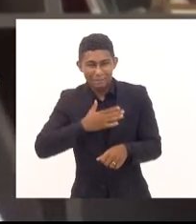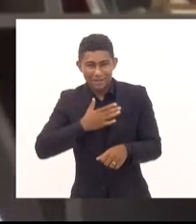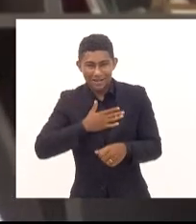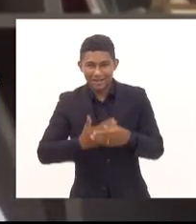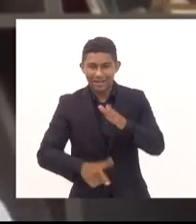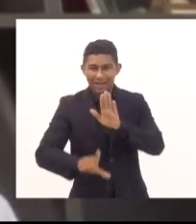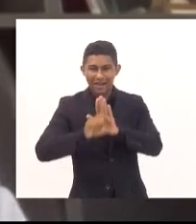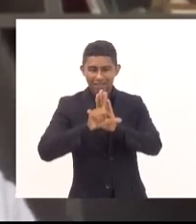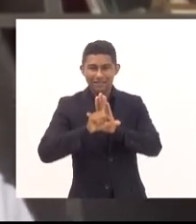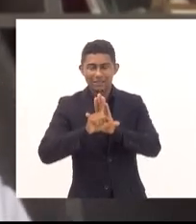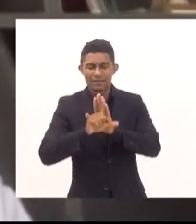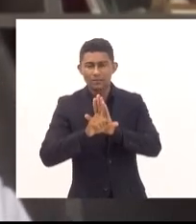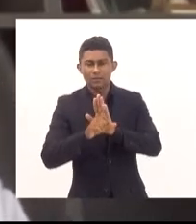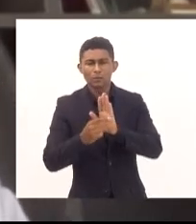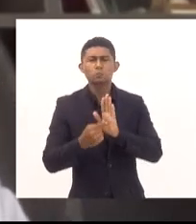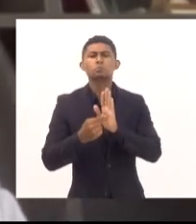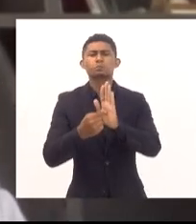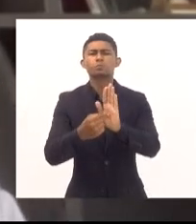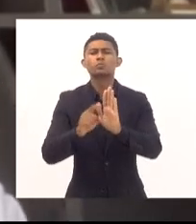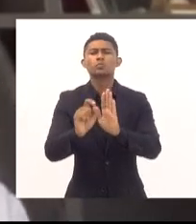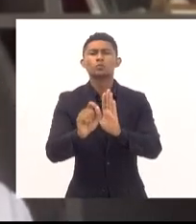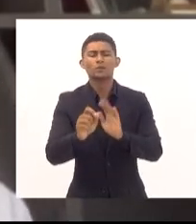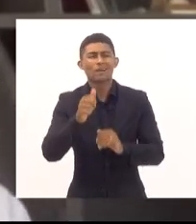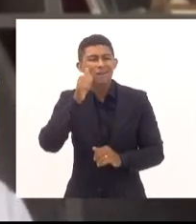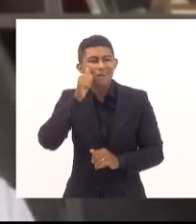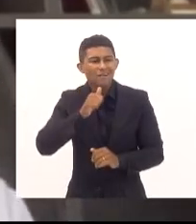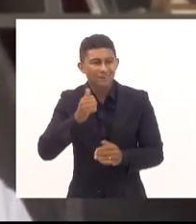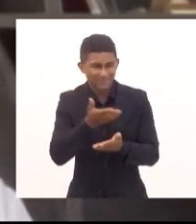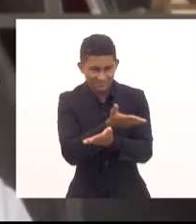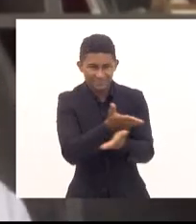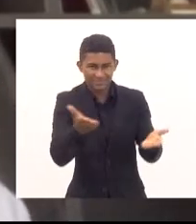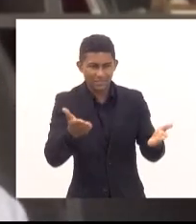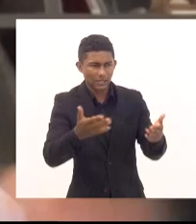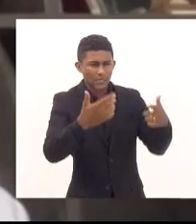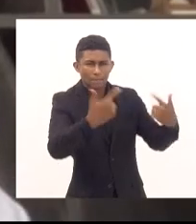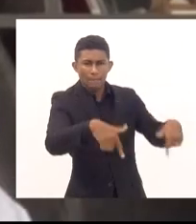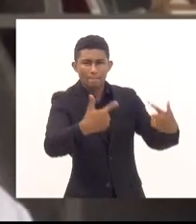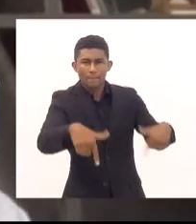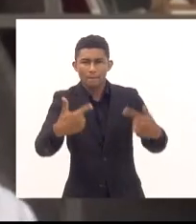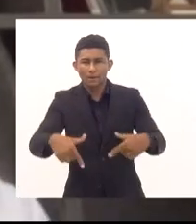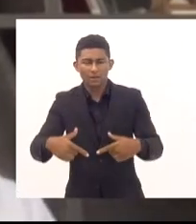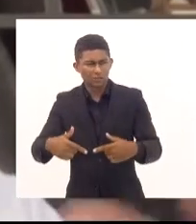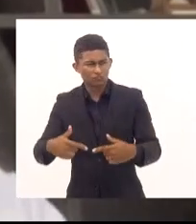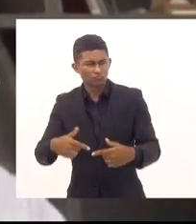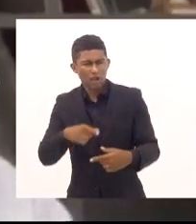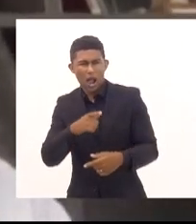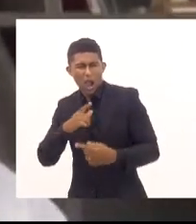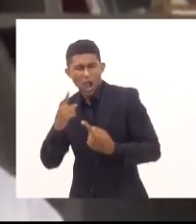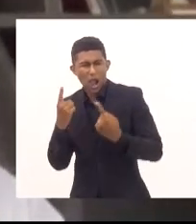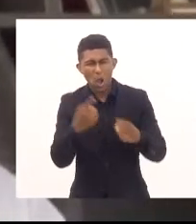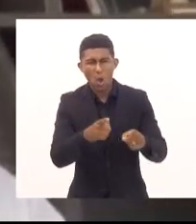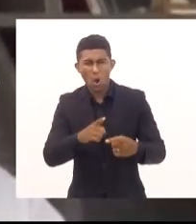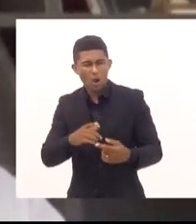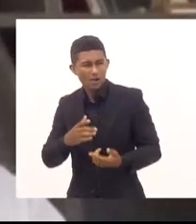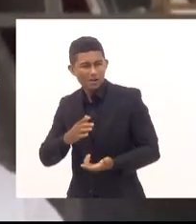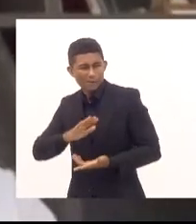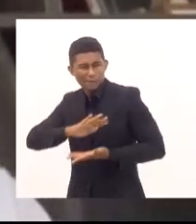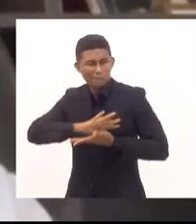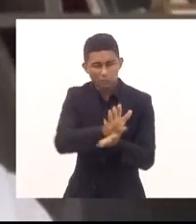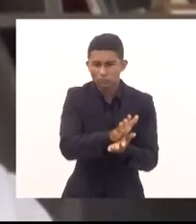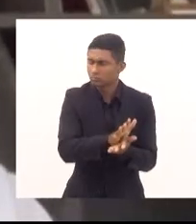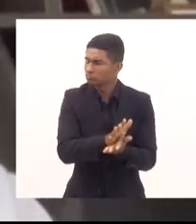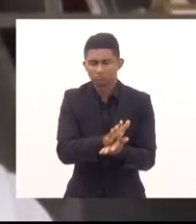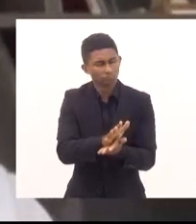do combate à discriminação da mulher no mercado de trabalho, falar dos projetos que o governo